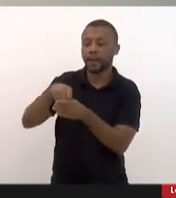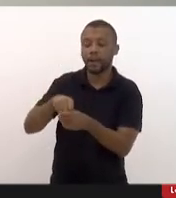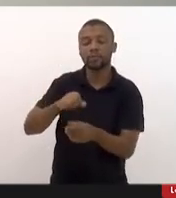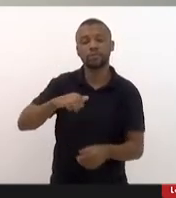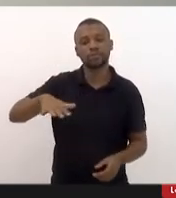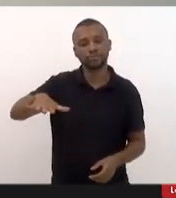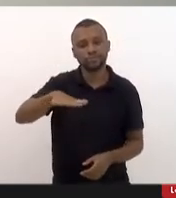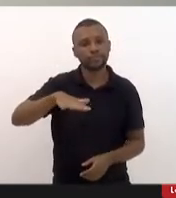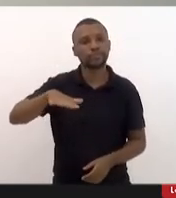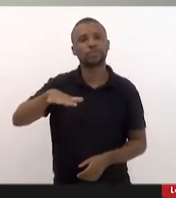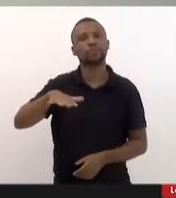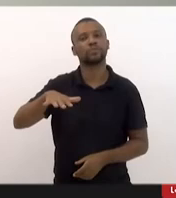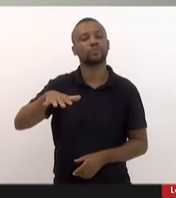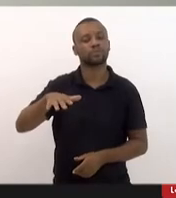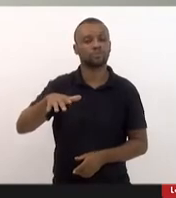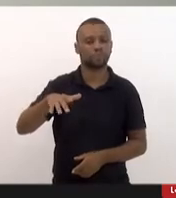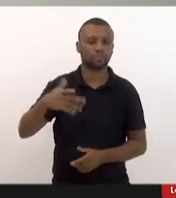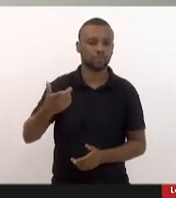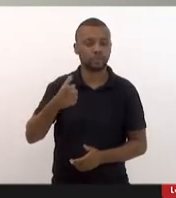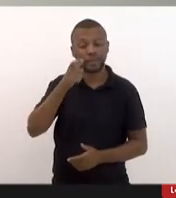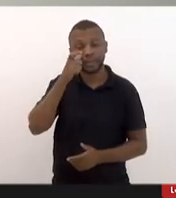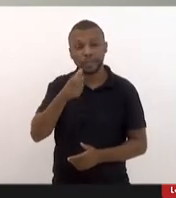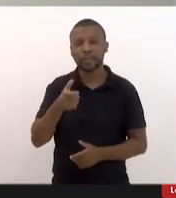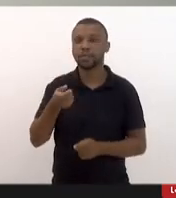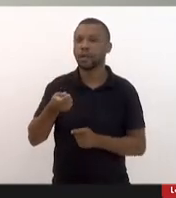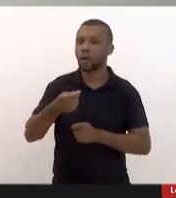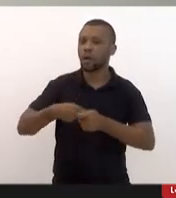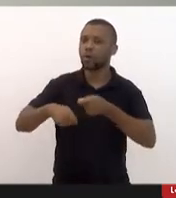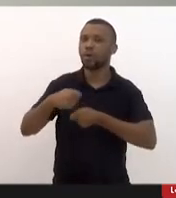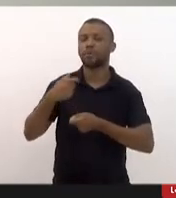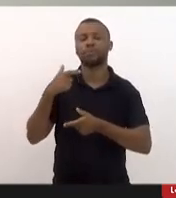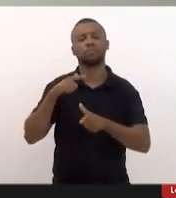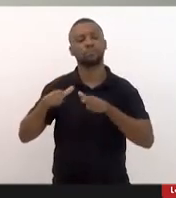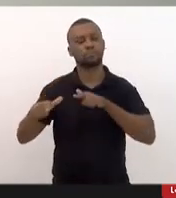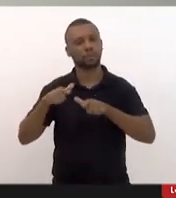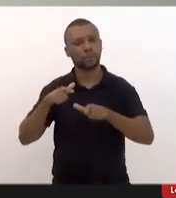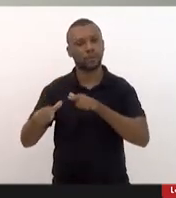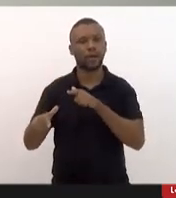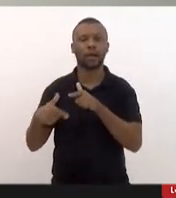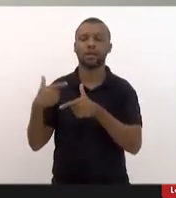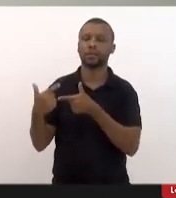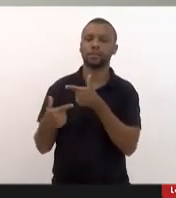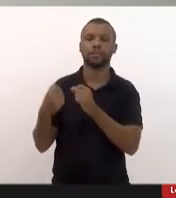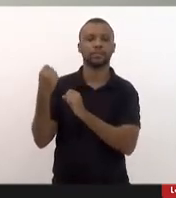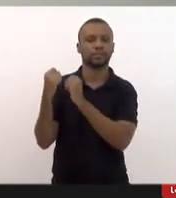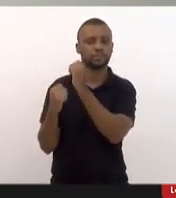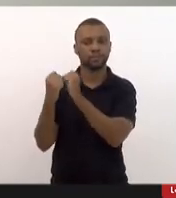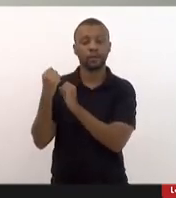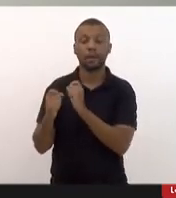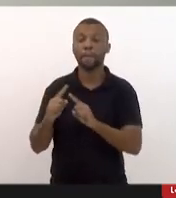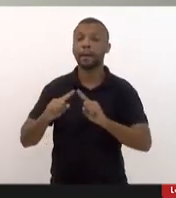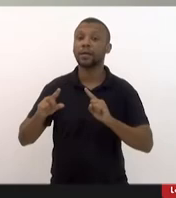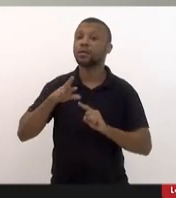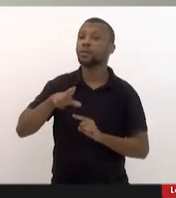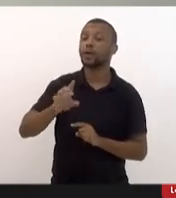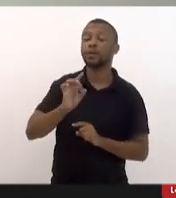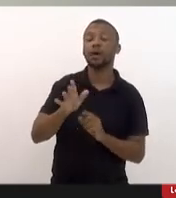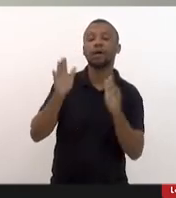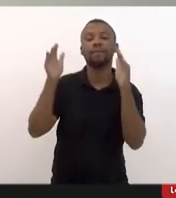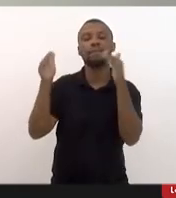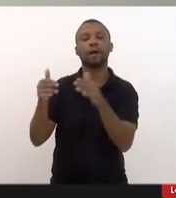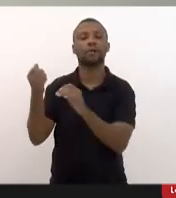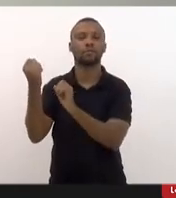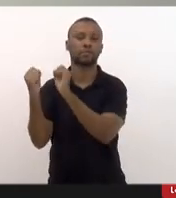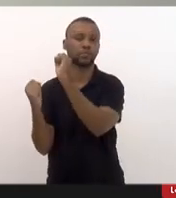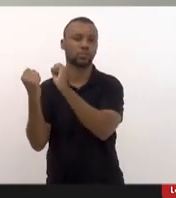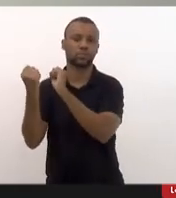gente fala sobre relevante interesse econômico, a gente está falando de atividades econômicas, sim, de atividades industriais, sim, mas não exclusivamente. É importante